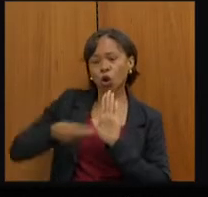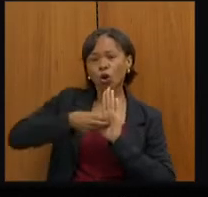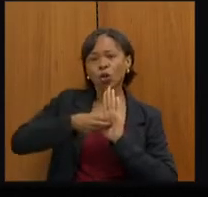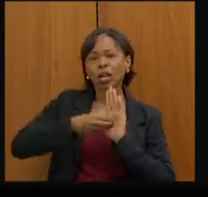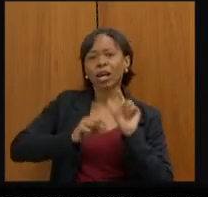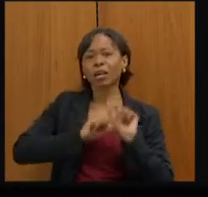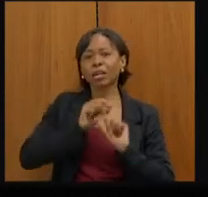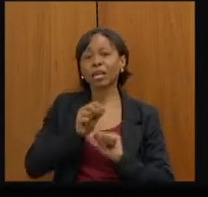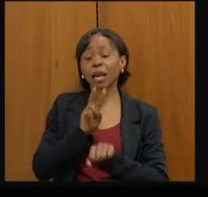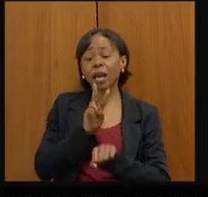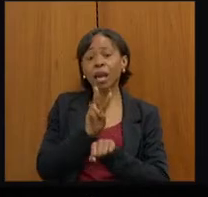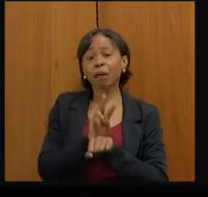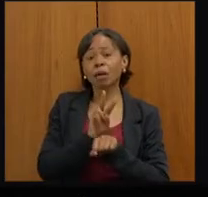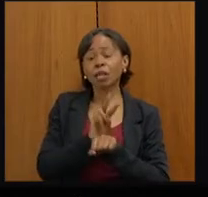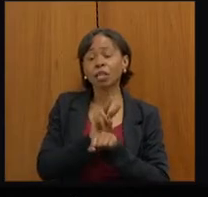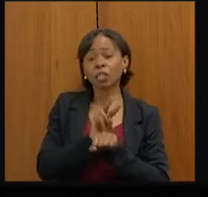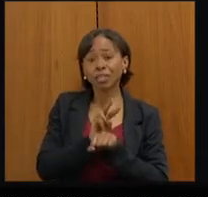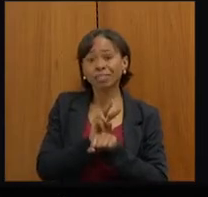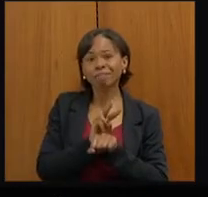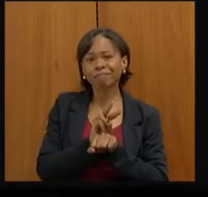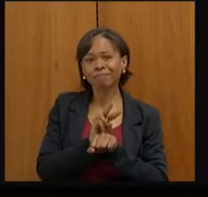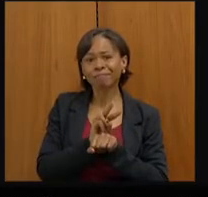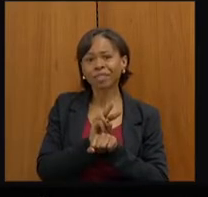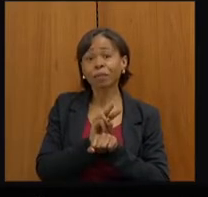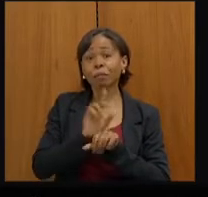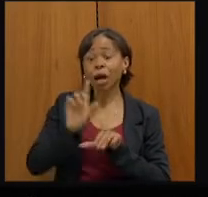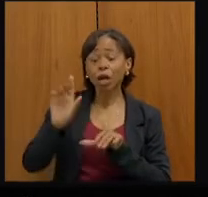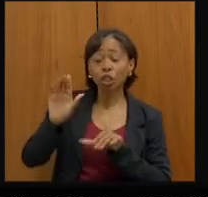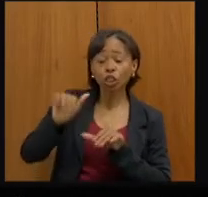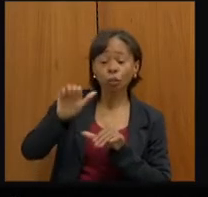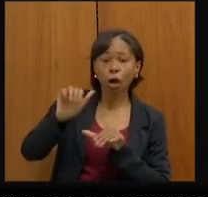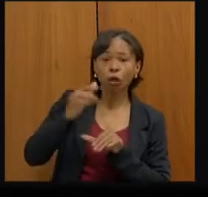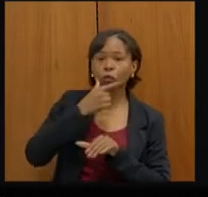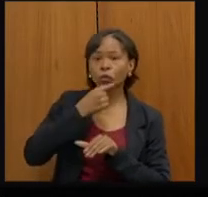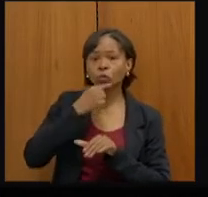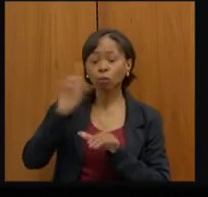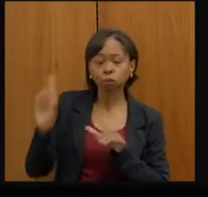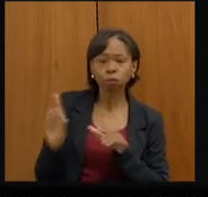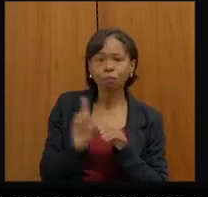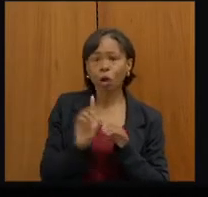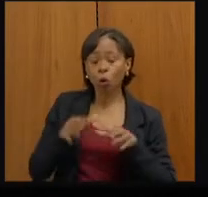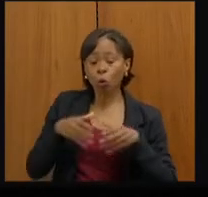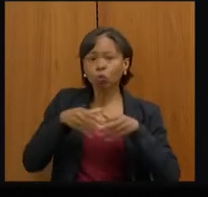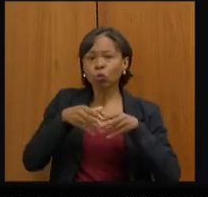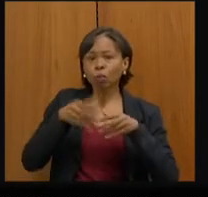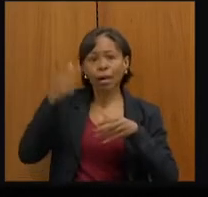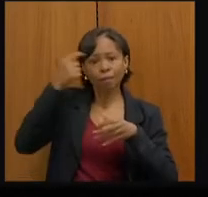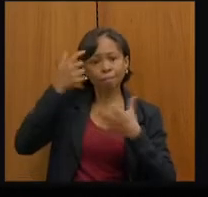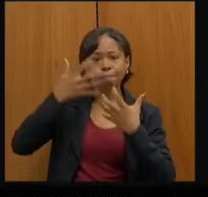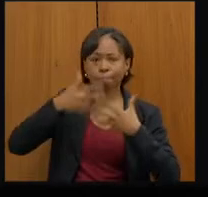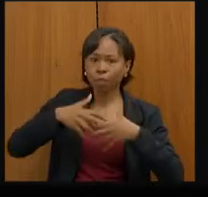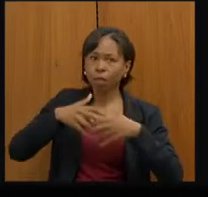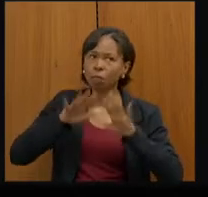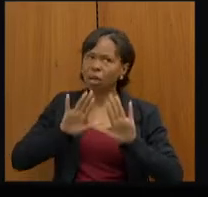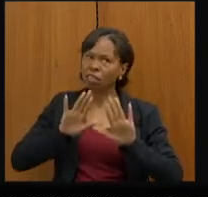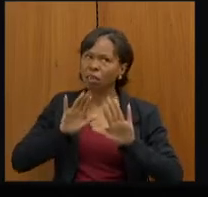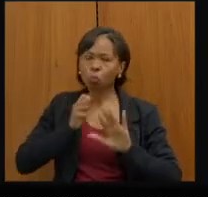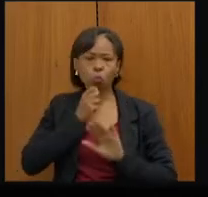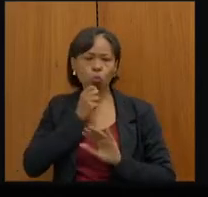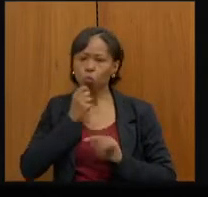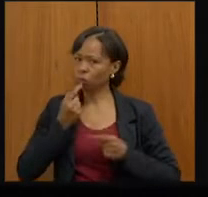encaminhamento dos homens aos grupos reflexivos essa é uma política pública não ainda definida